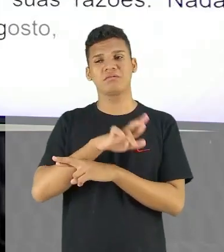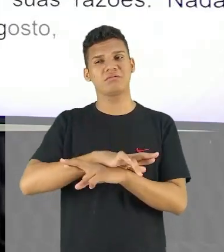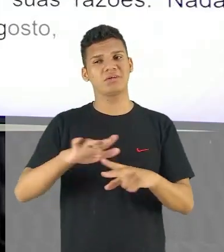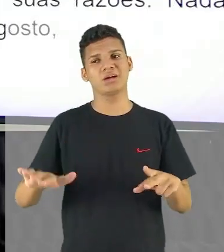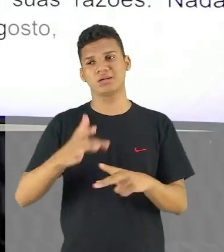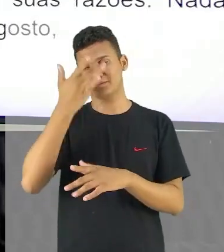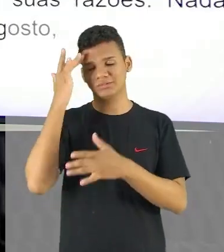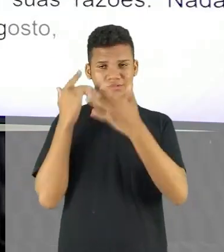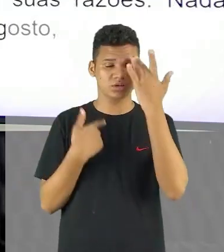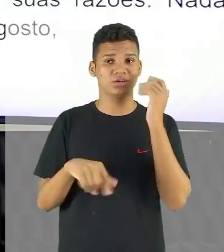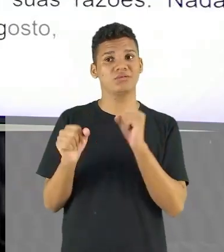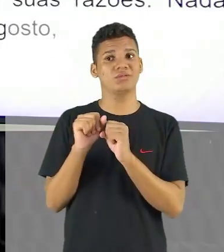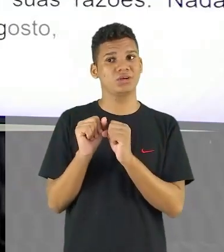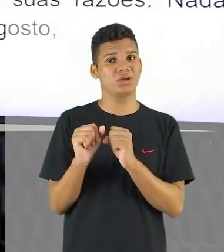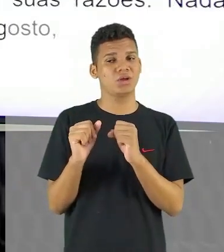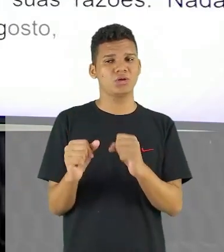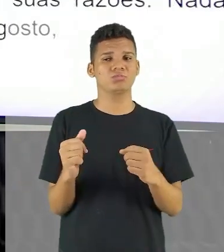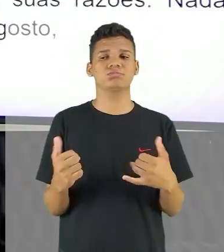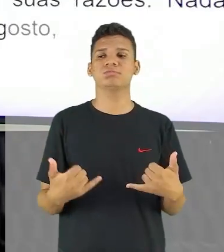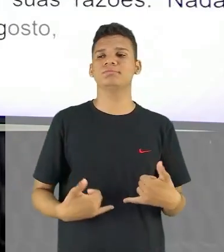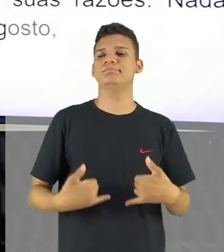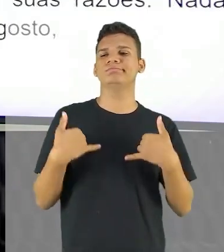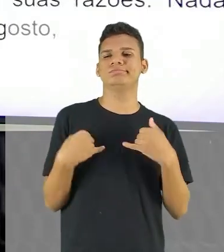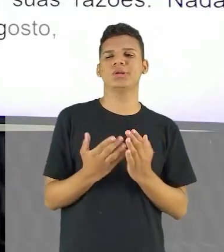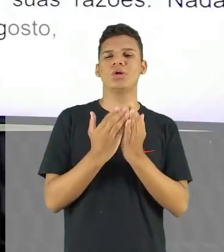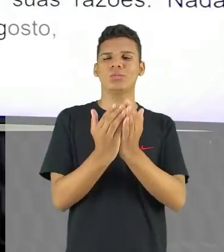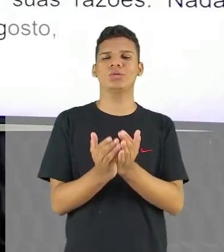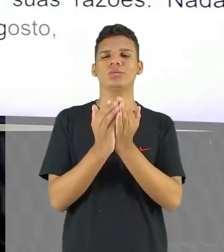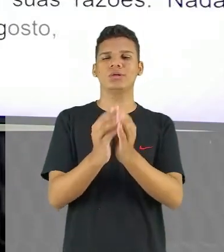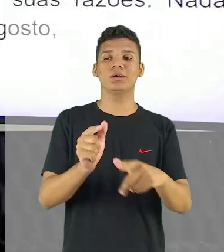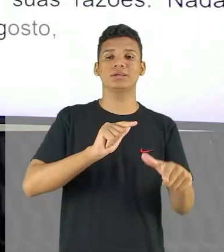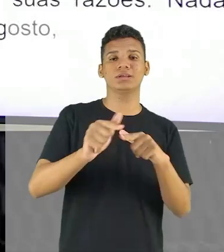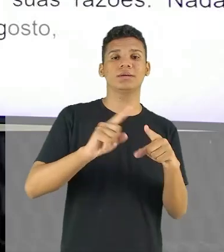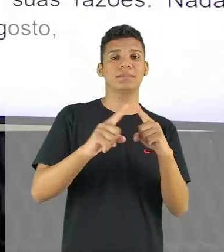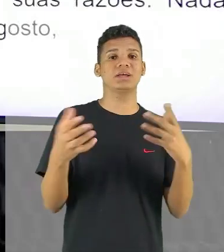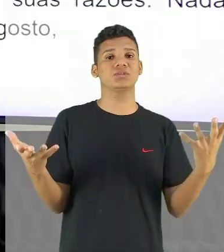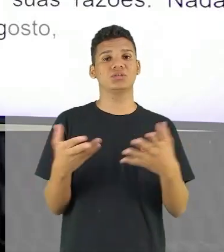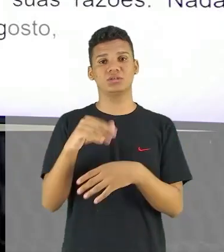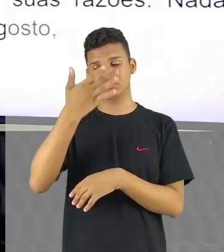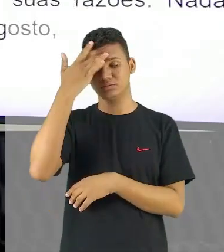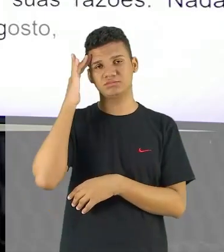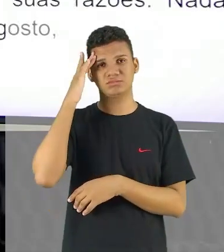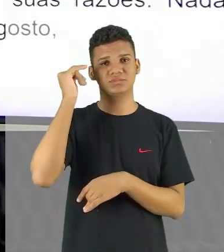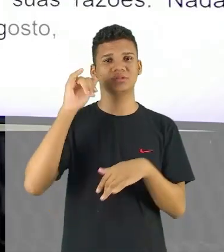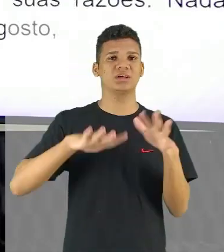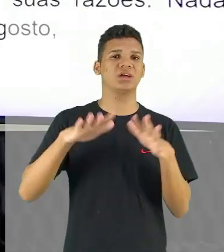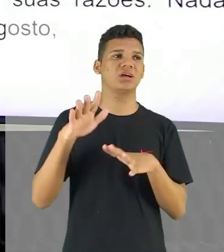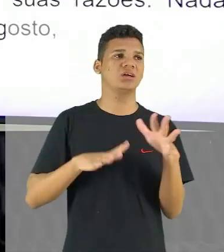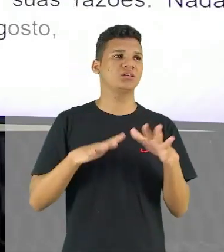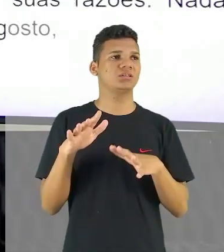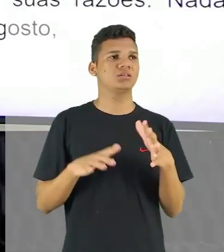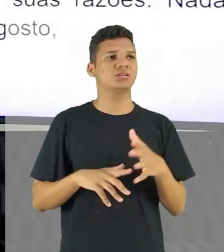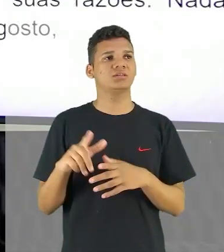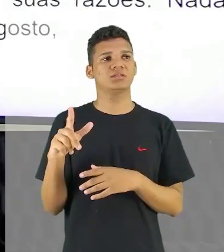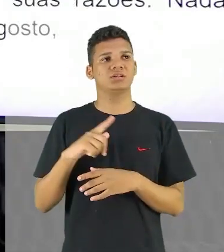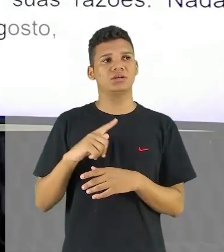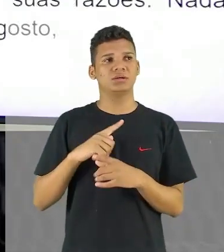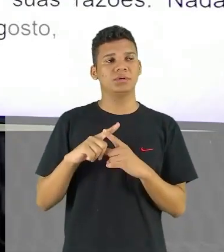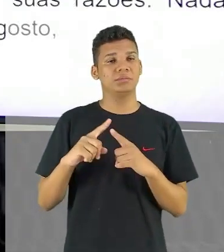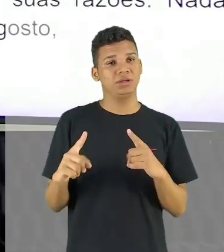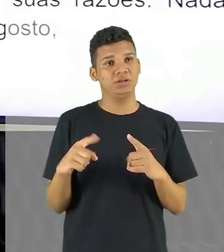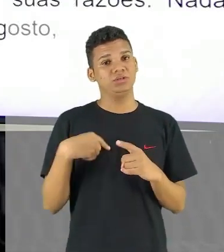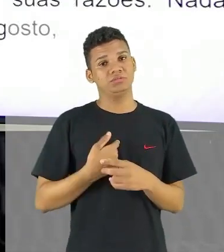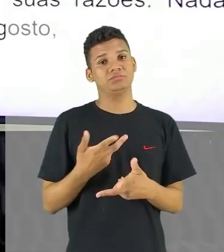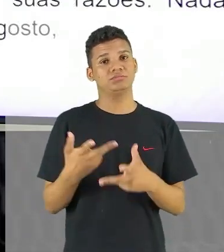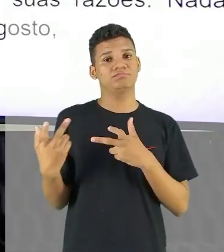tem feito carreira por lá. Hoje, a rapaziada quer viver no meio maior. E vamos e